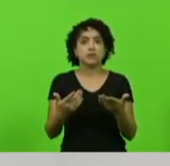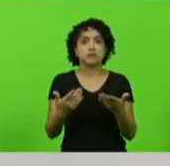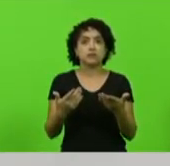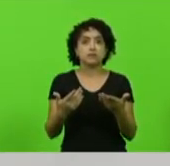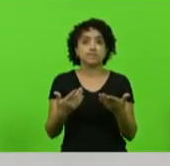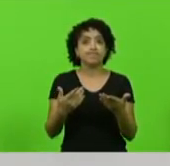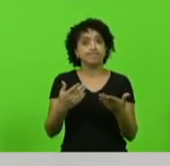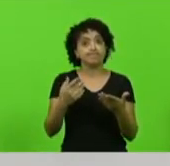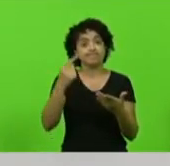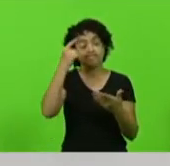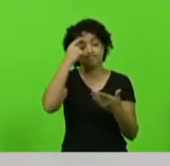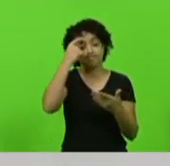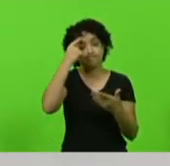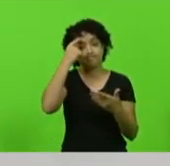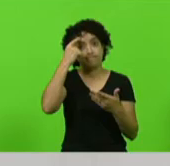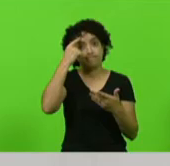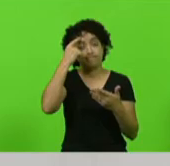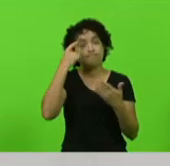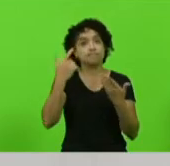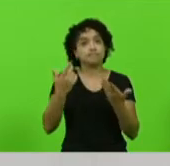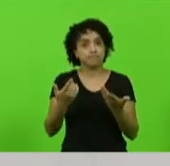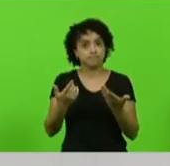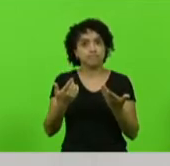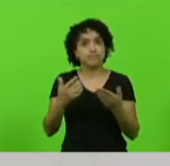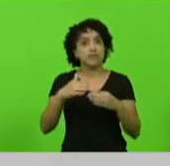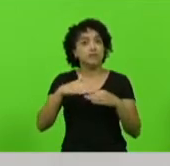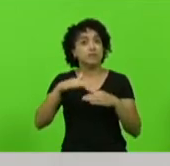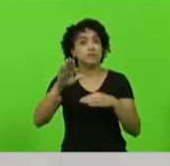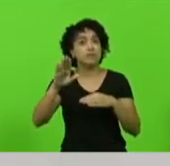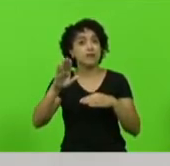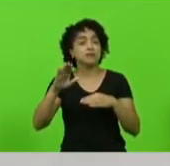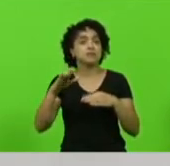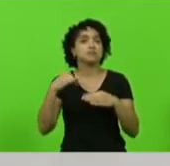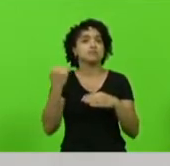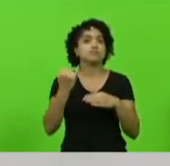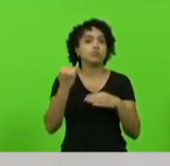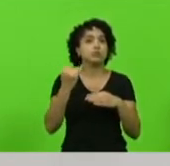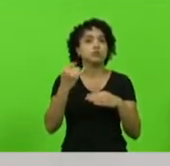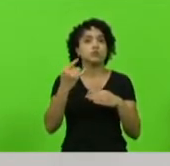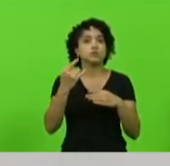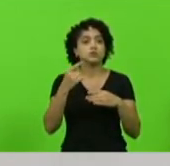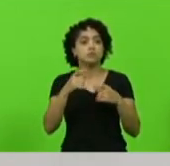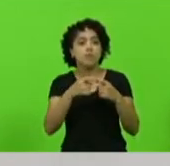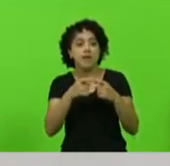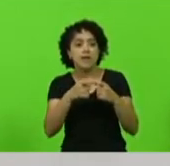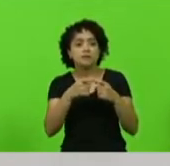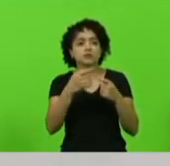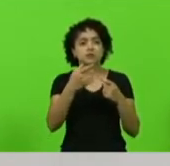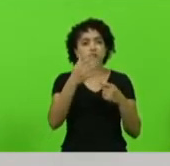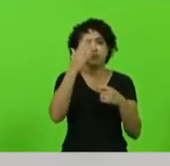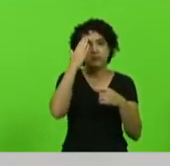bom senso. E o que manda mais ainda é o estudo médico.